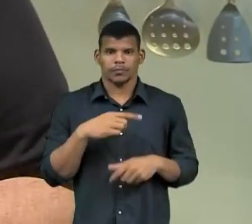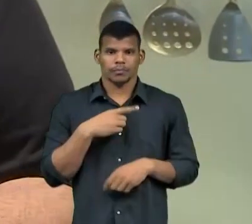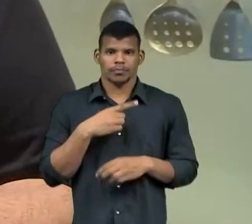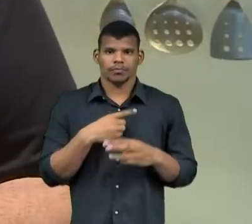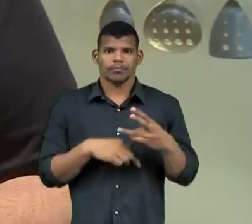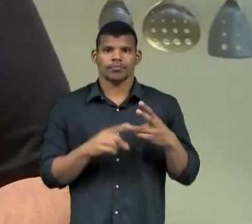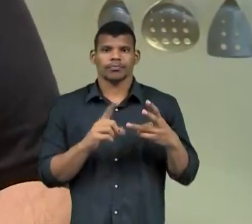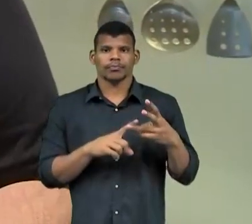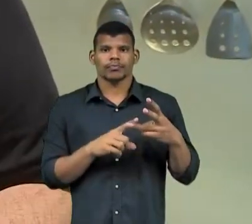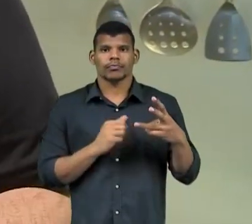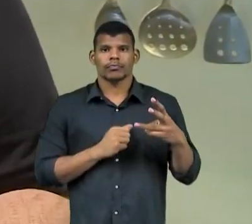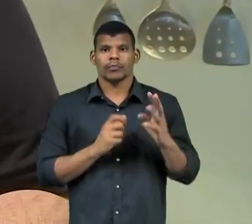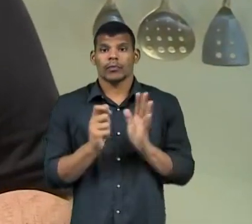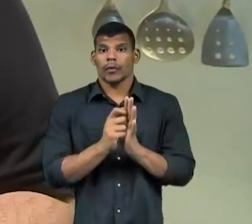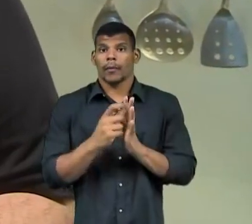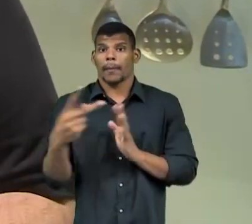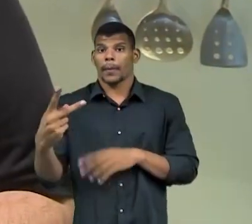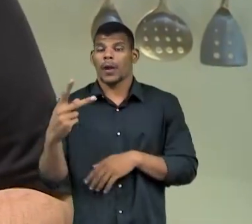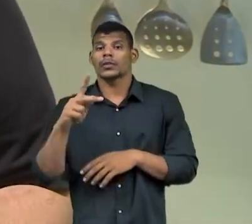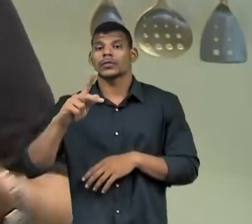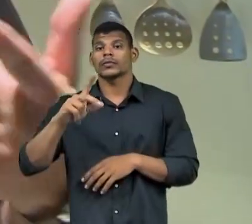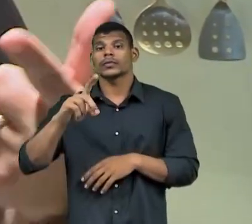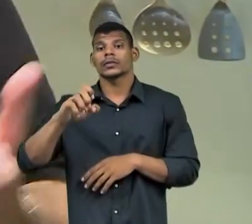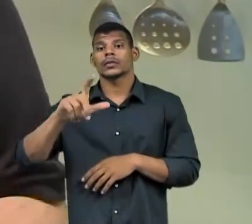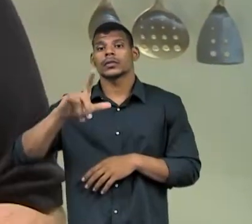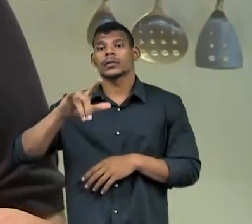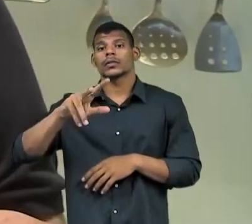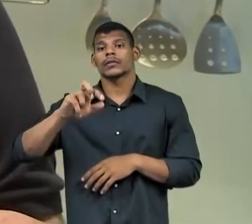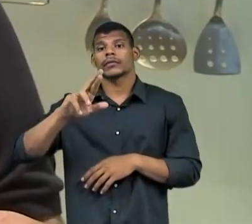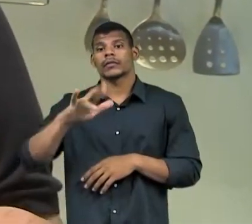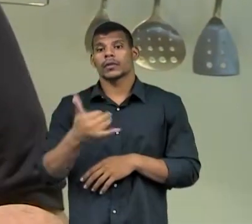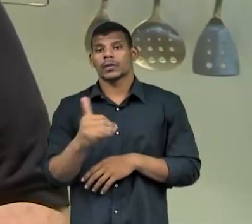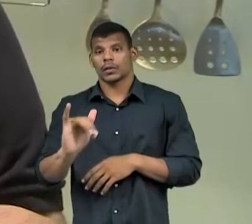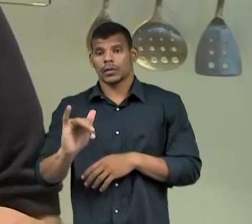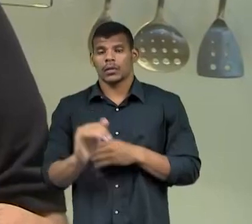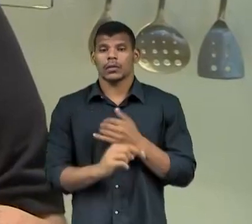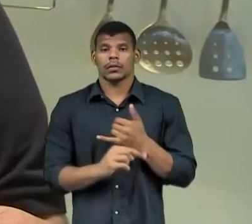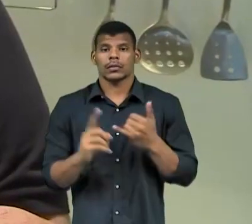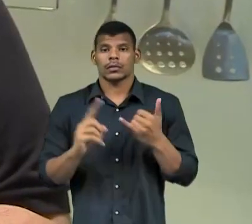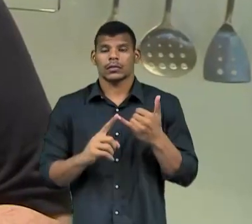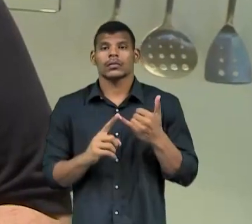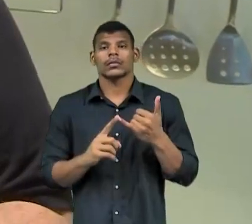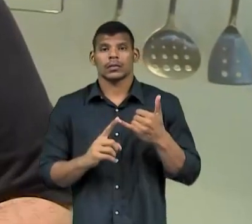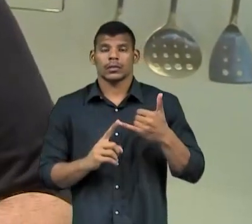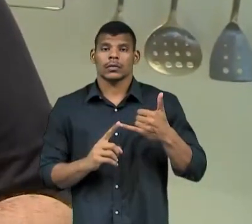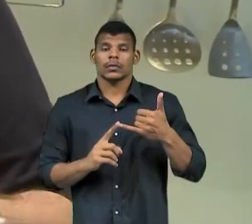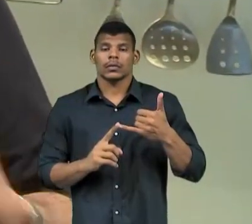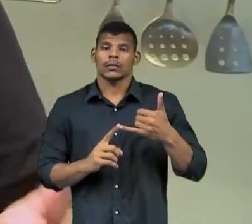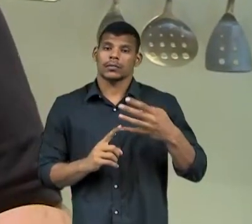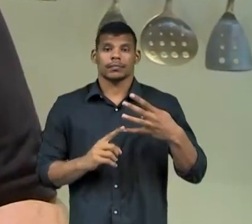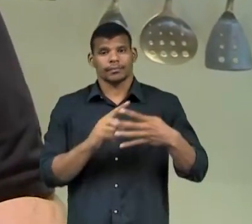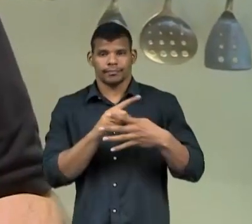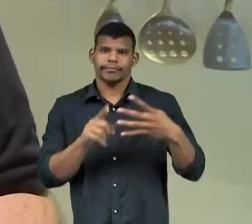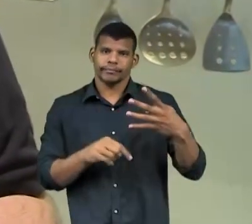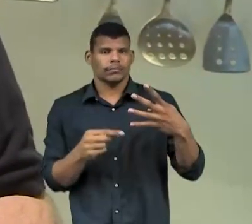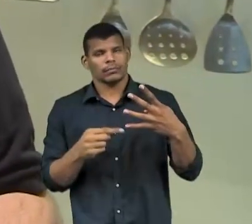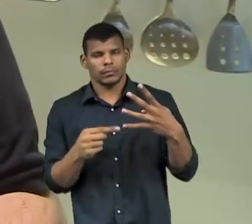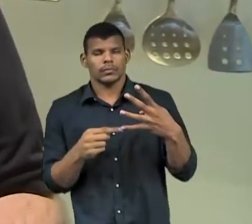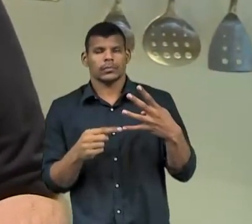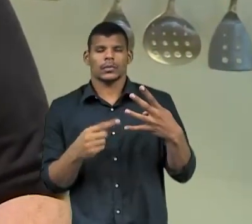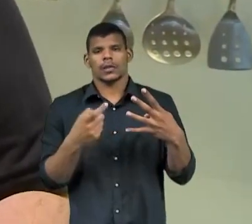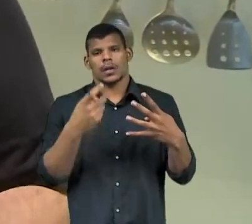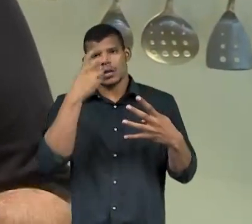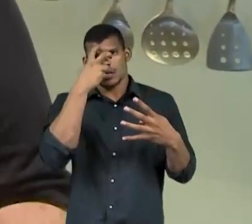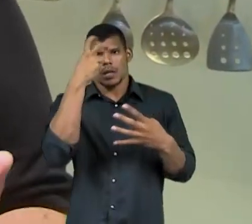integração com aplicativos de delivery, como a integração com interruptores inteligentes que fazem a automação do